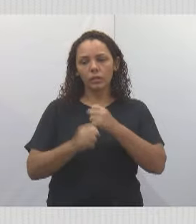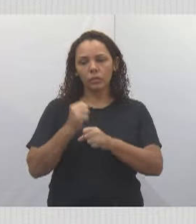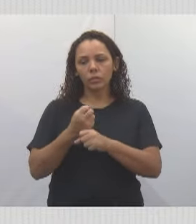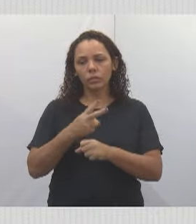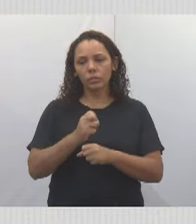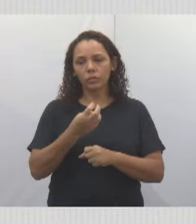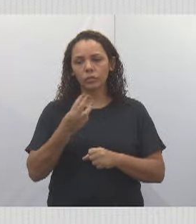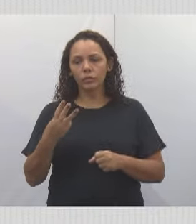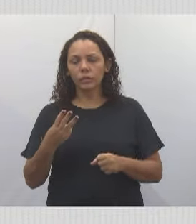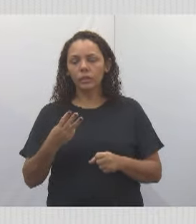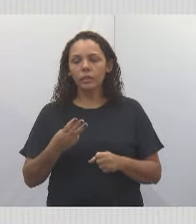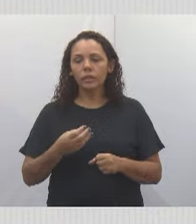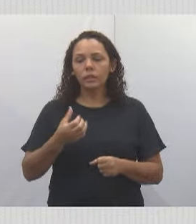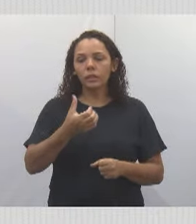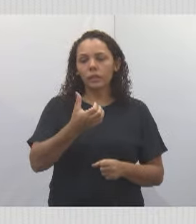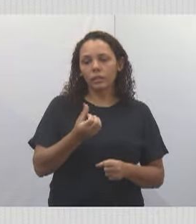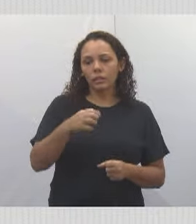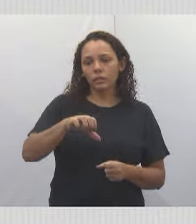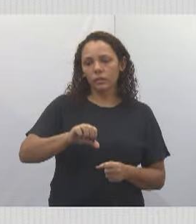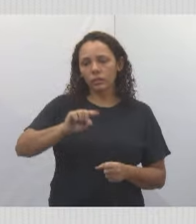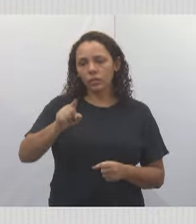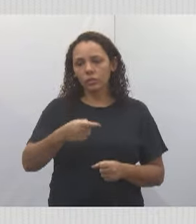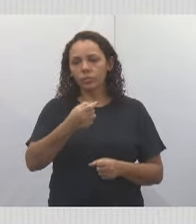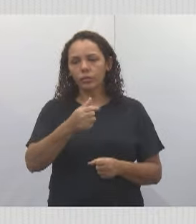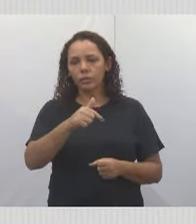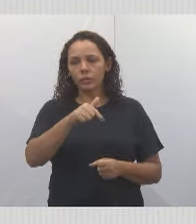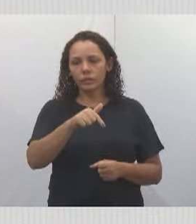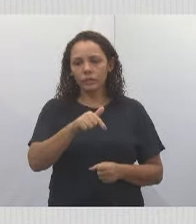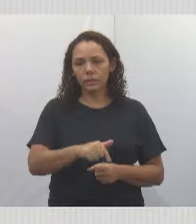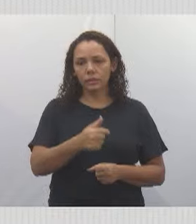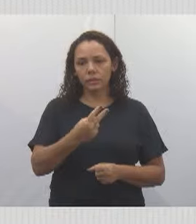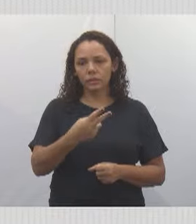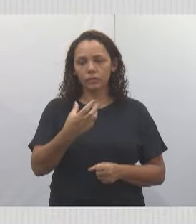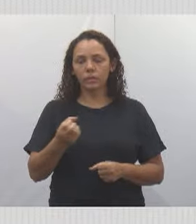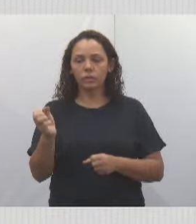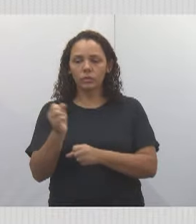2023, 19.726 exames, em 2024,